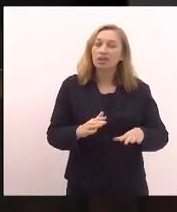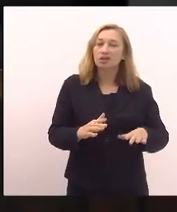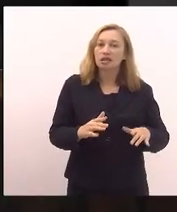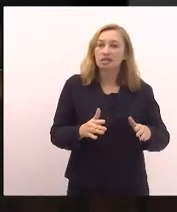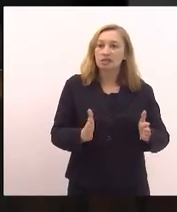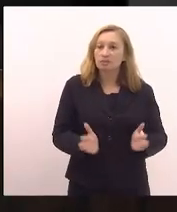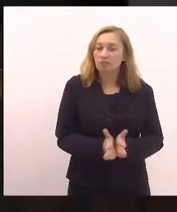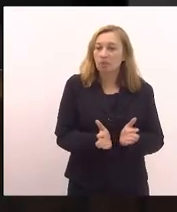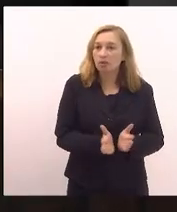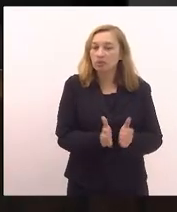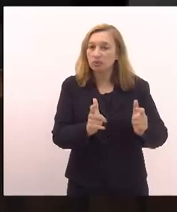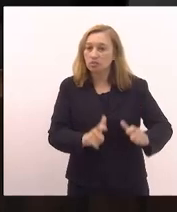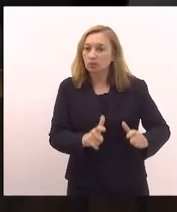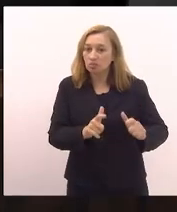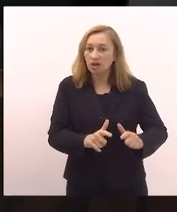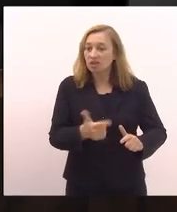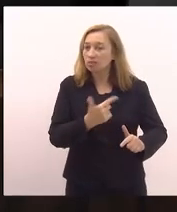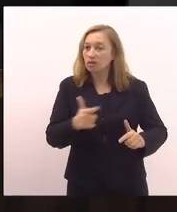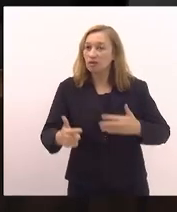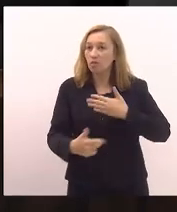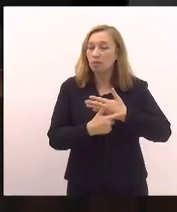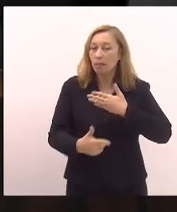sociedade, não tiveram um papel